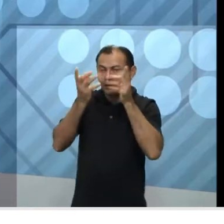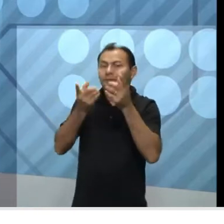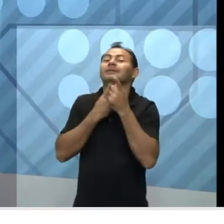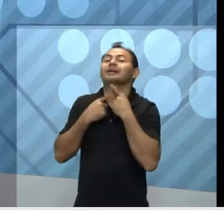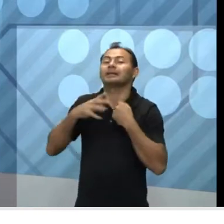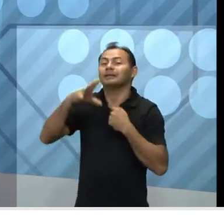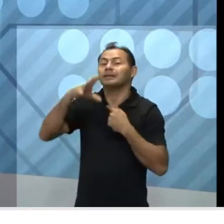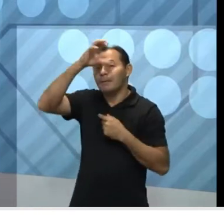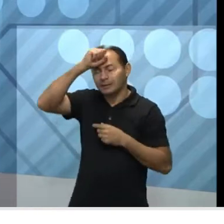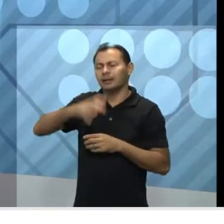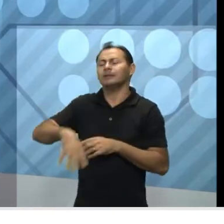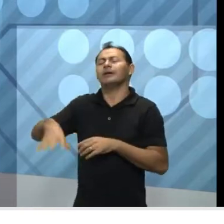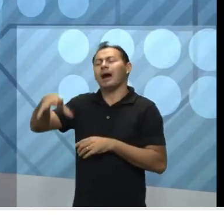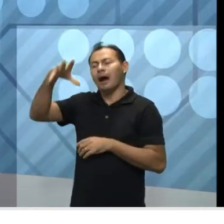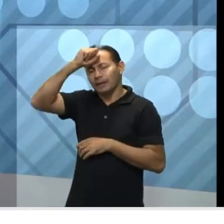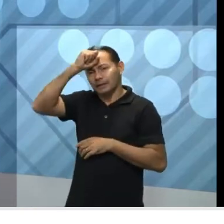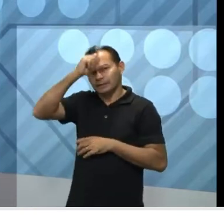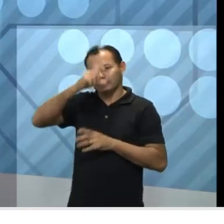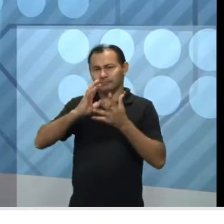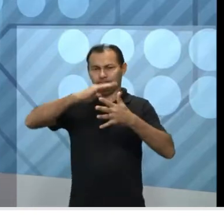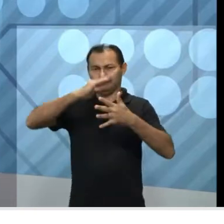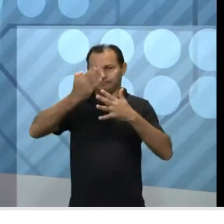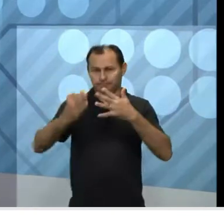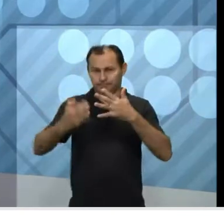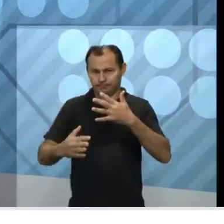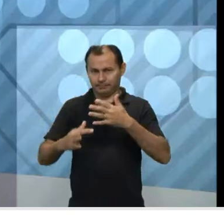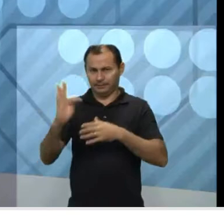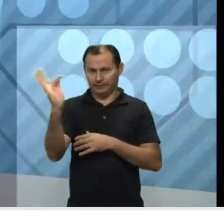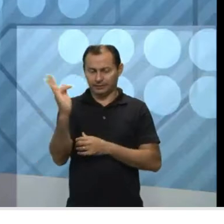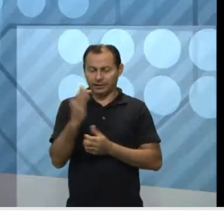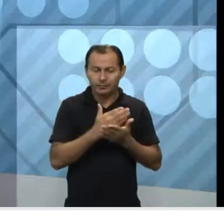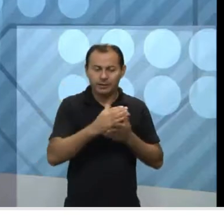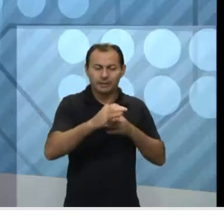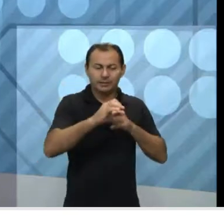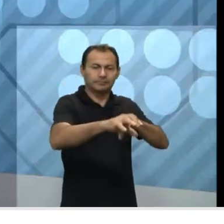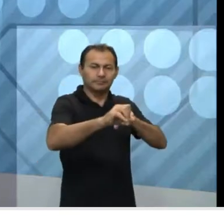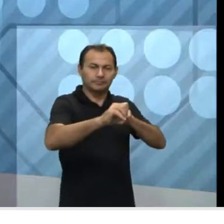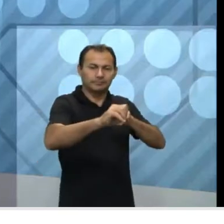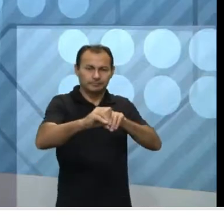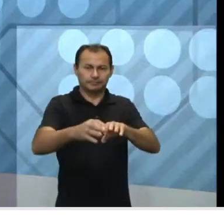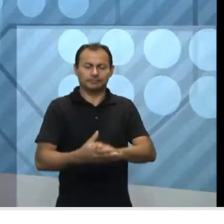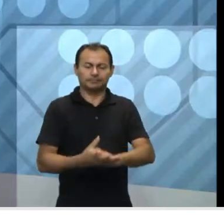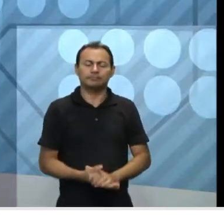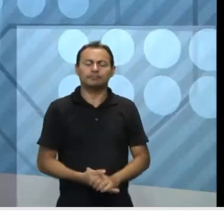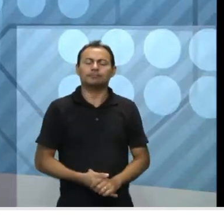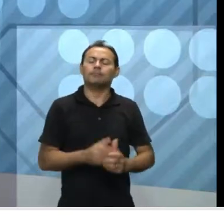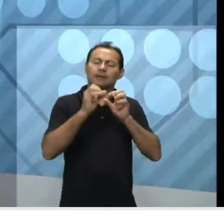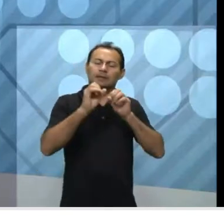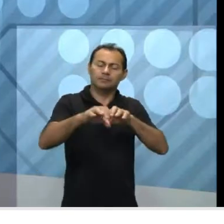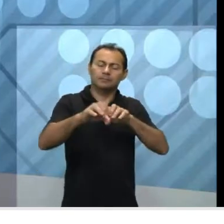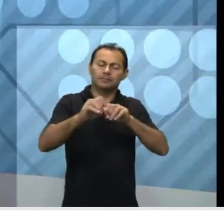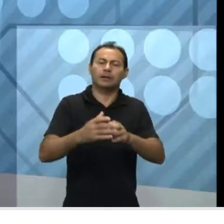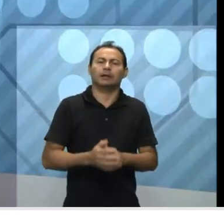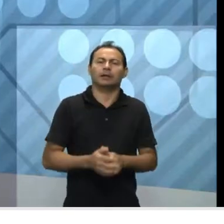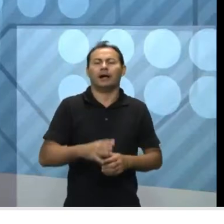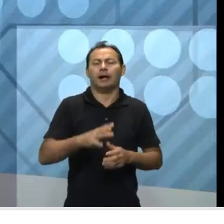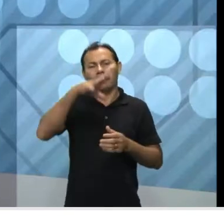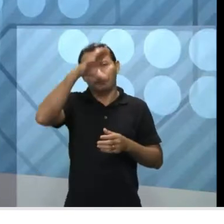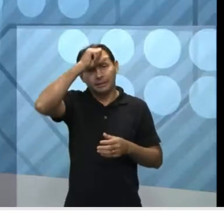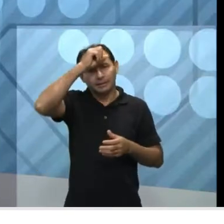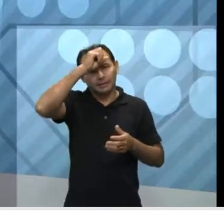vai começar então a ensiná-las, tá? A educá-las, a letrá-las. E elas se desenvolvem